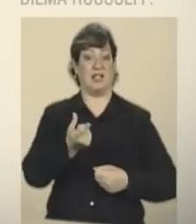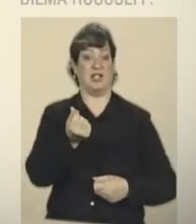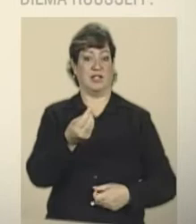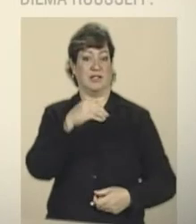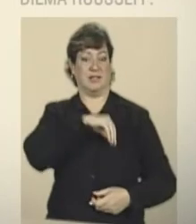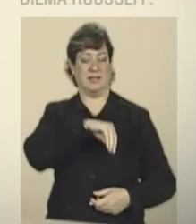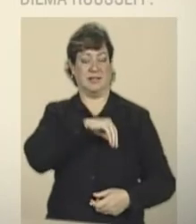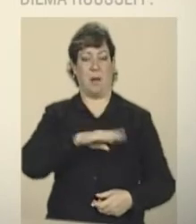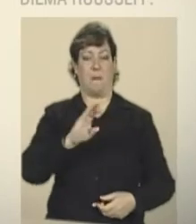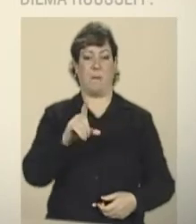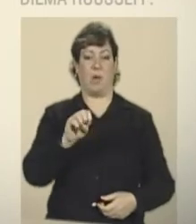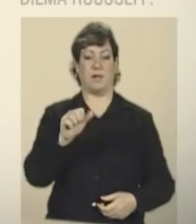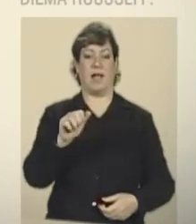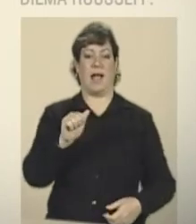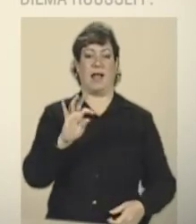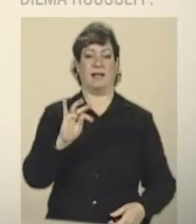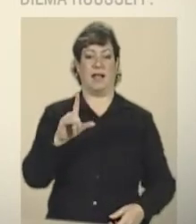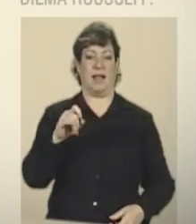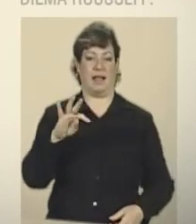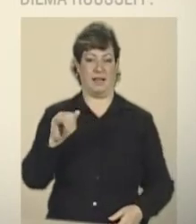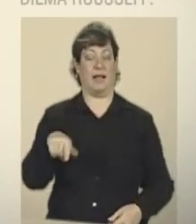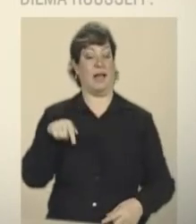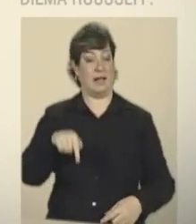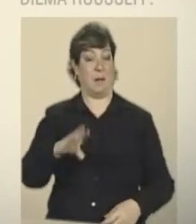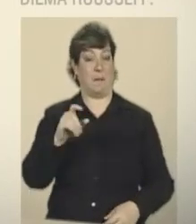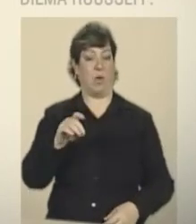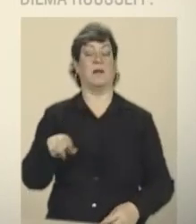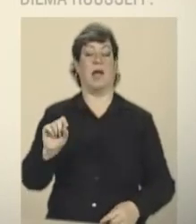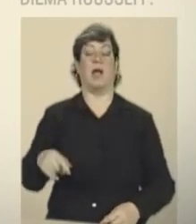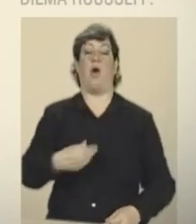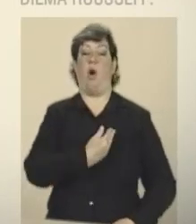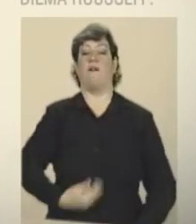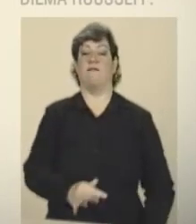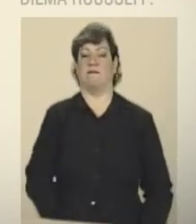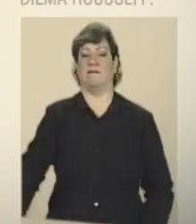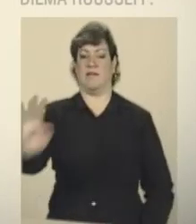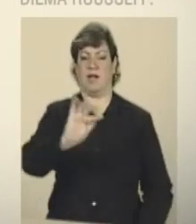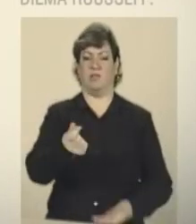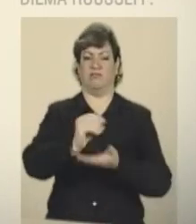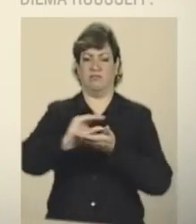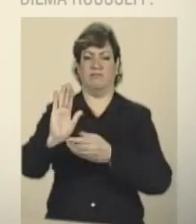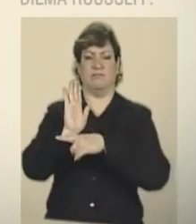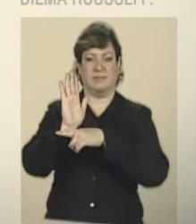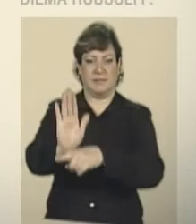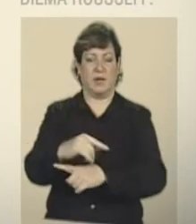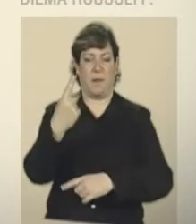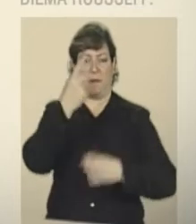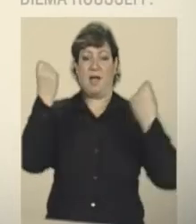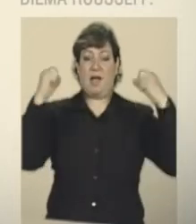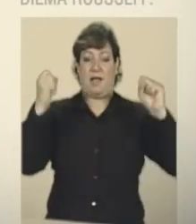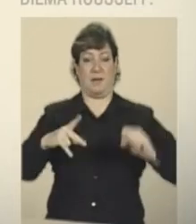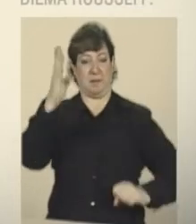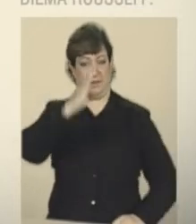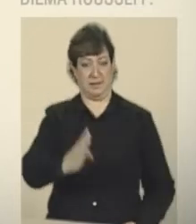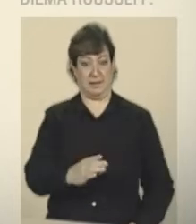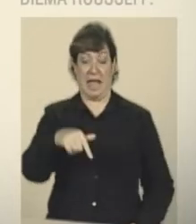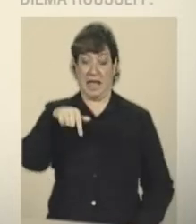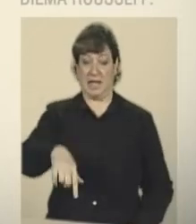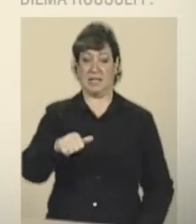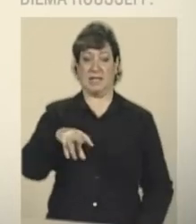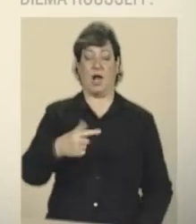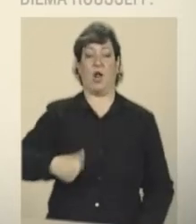o bolsa atleta essa bolsa é o investimento do governo federal nos atletas brasileiros neste ano